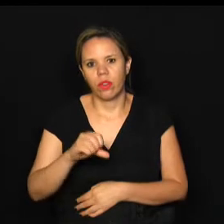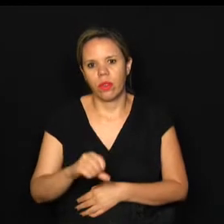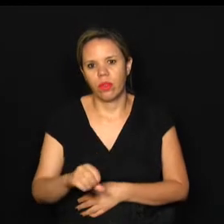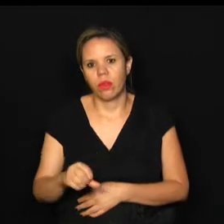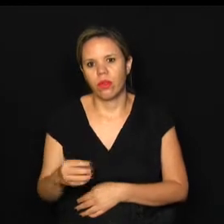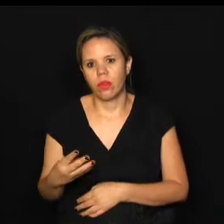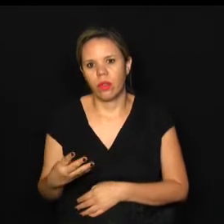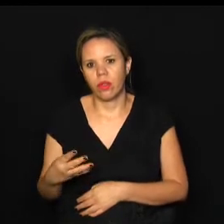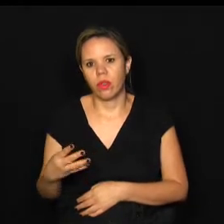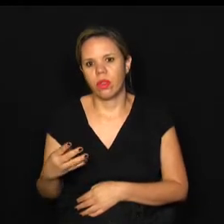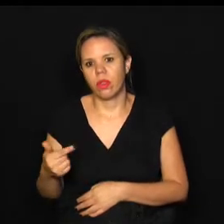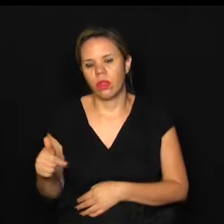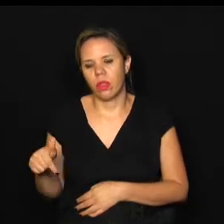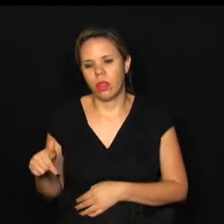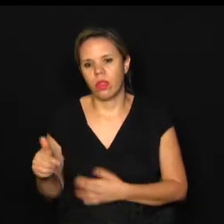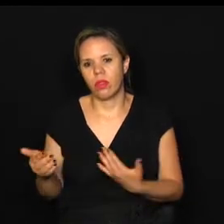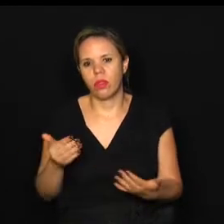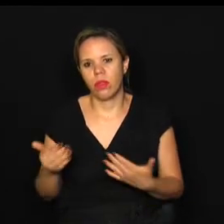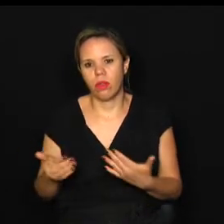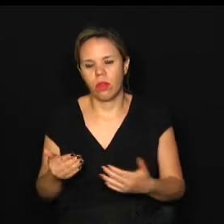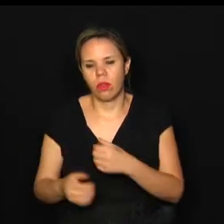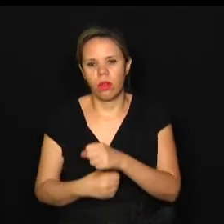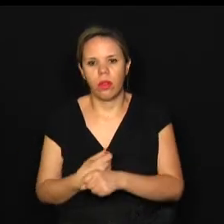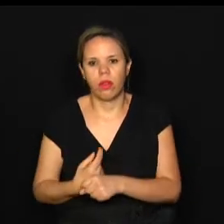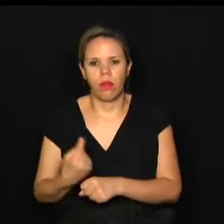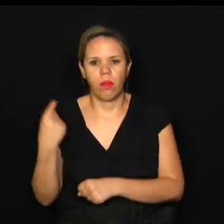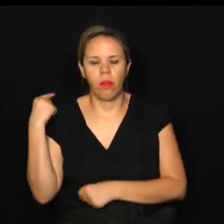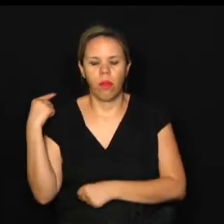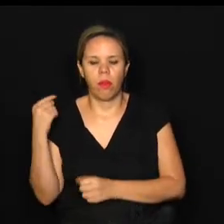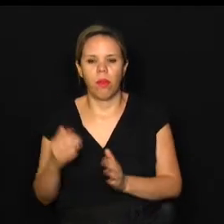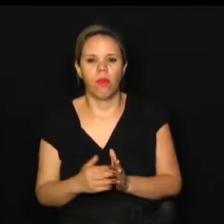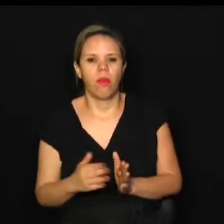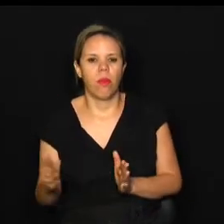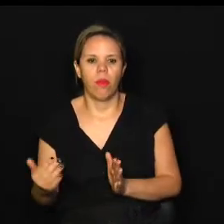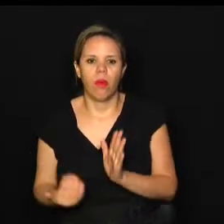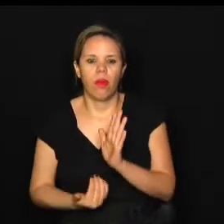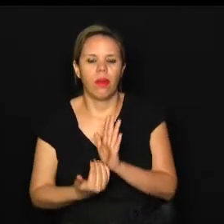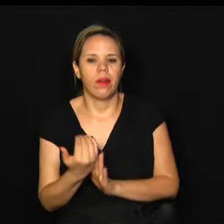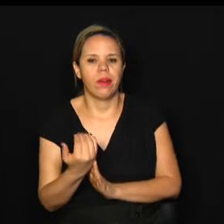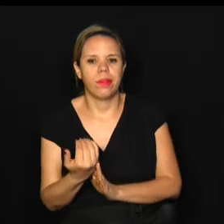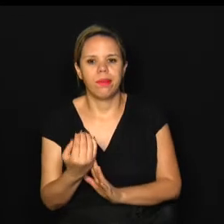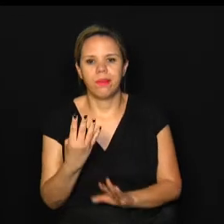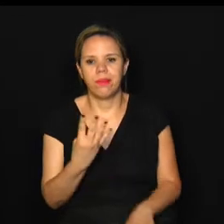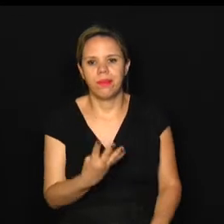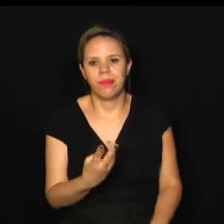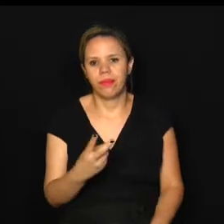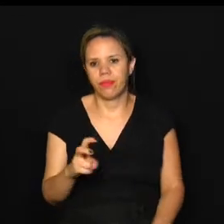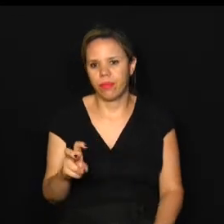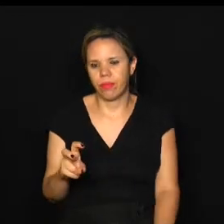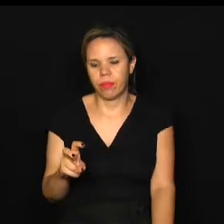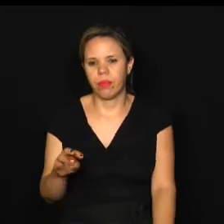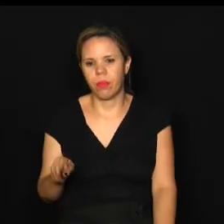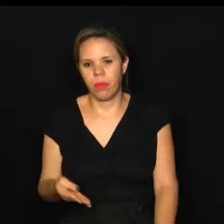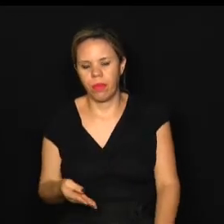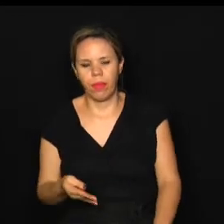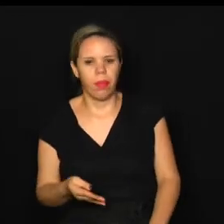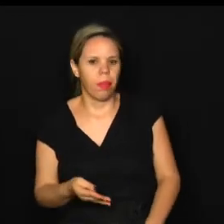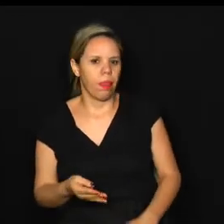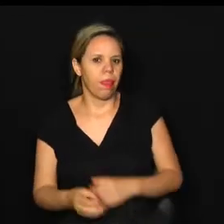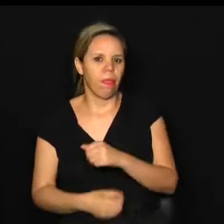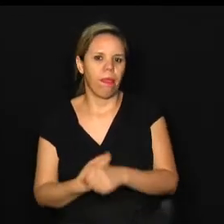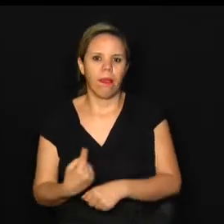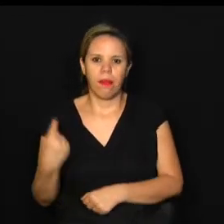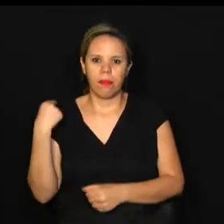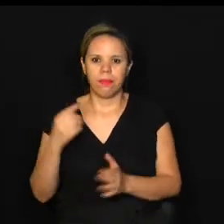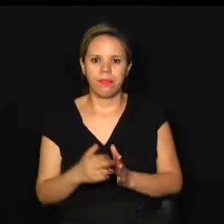1.947.800.000. Se comparado com 2019, no mesmo período, houve um acréscimo de 425 milhões. O ano passado, nesse mesmo